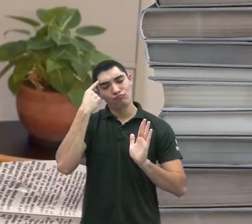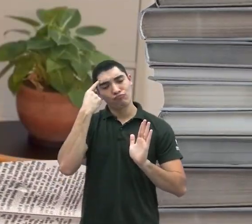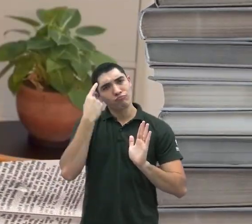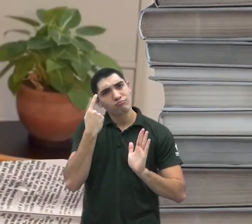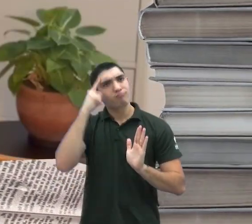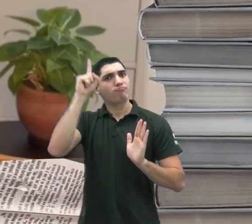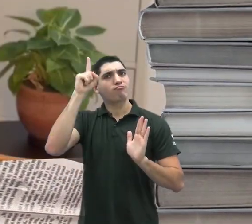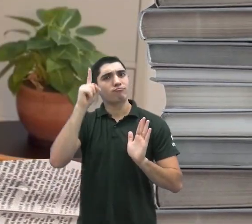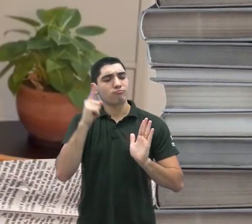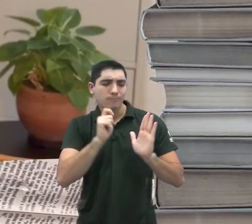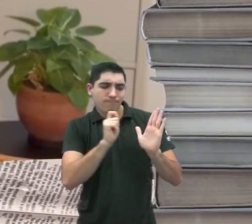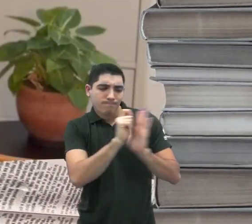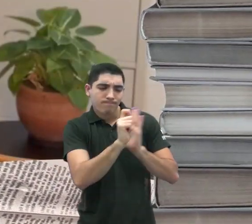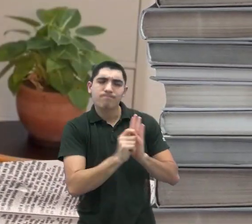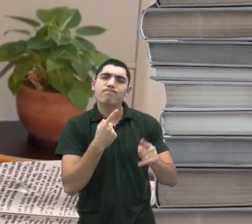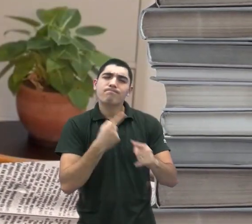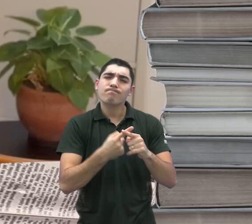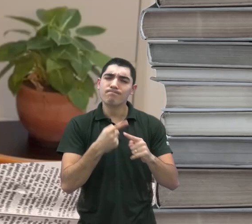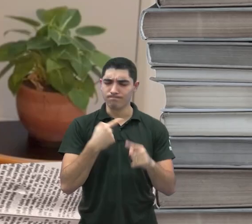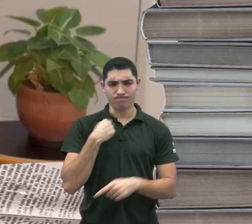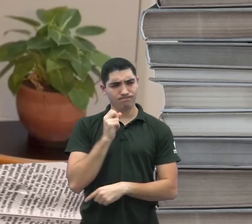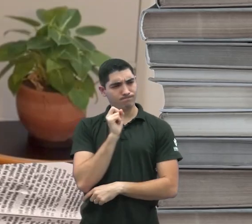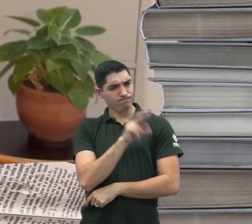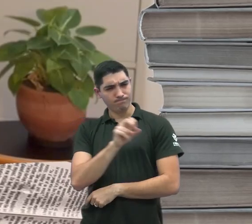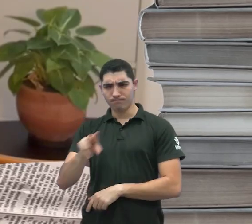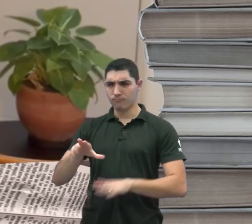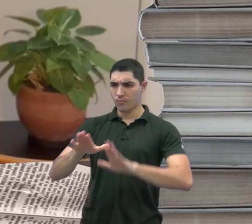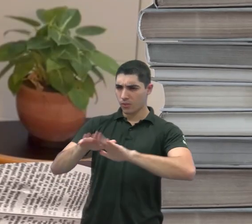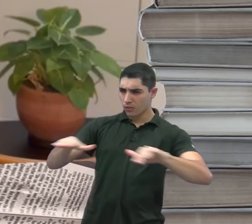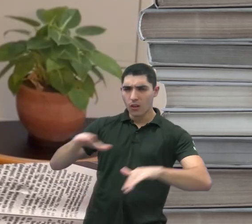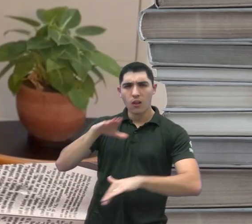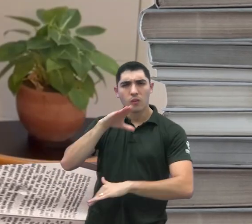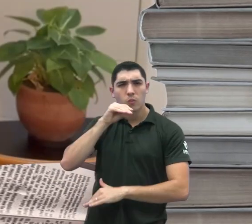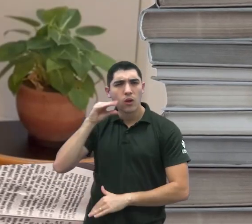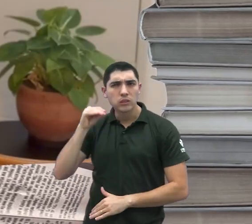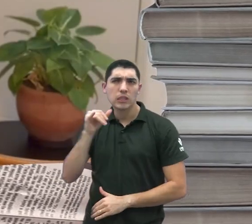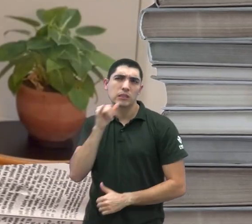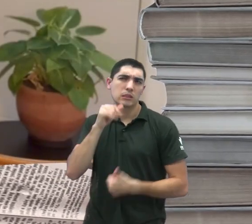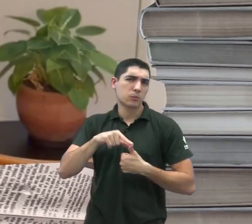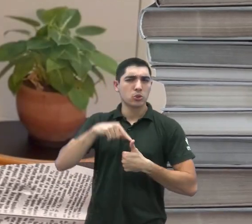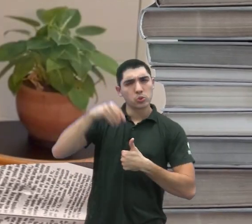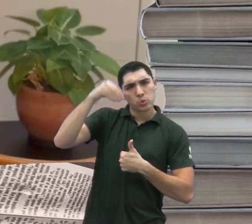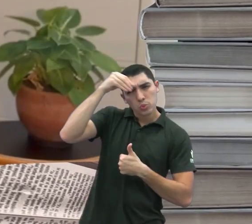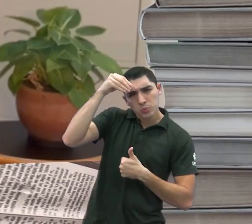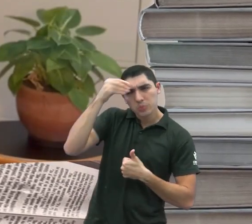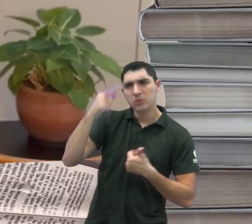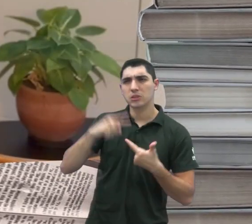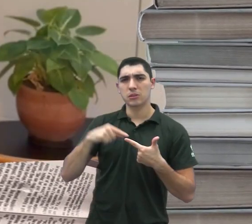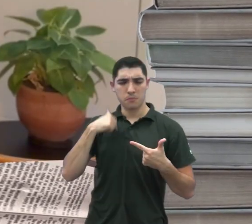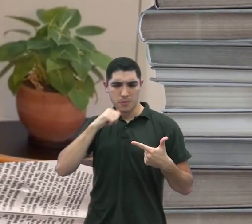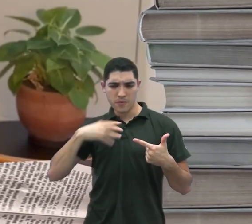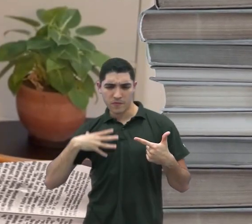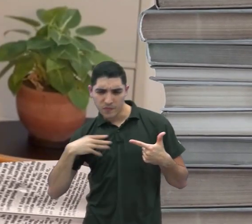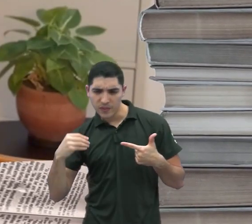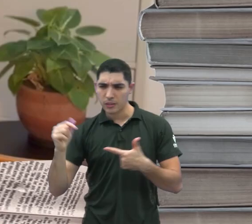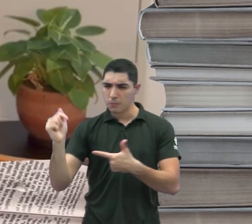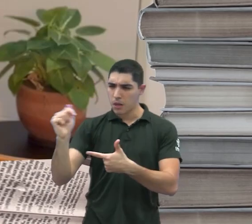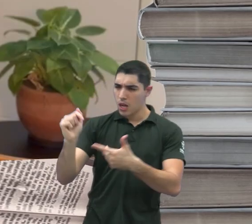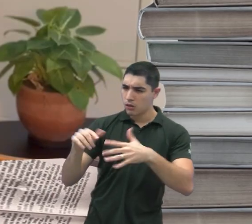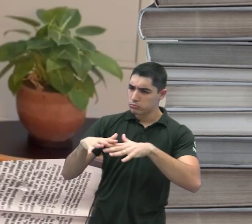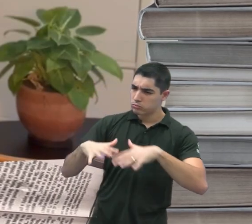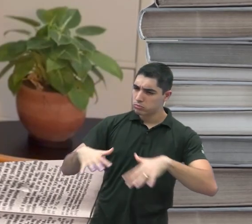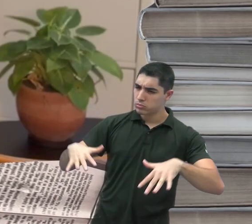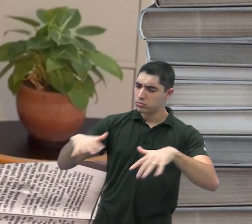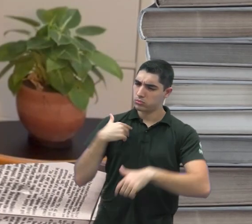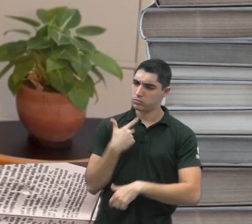eu percebi que as crianças e os adolescentes que estavam próximos a mim, meus sobrinhos, minha filha, eu